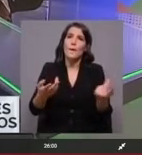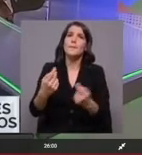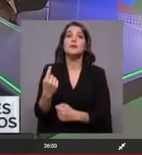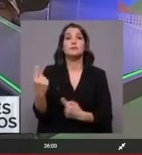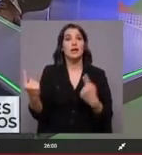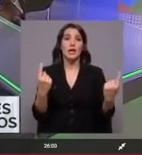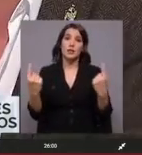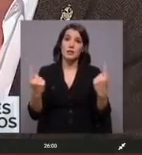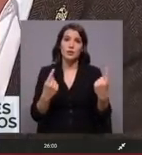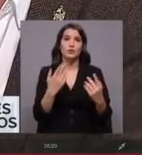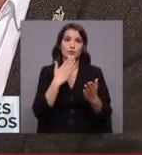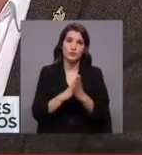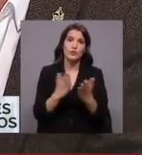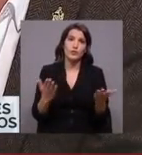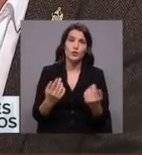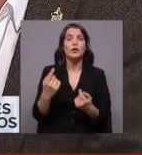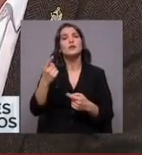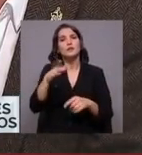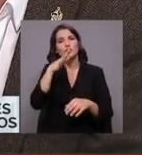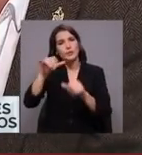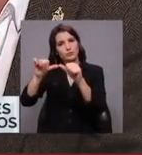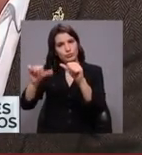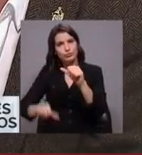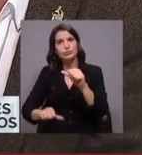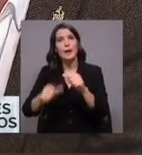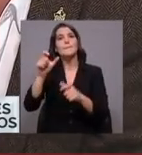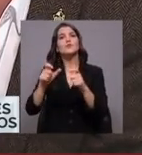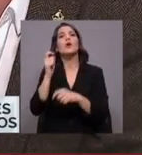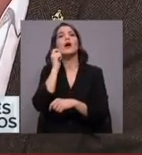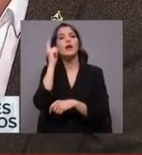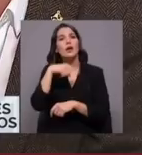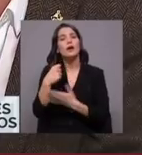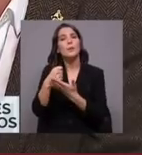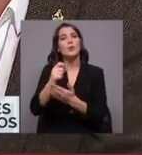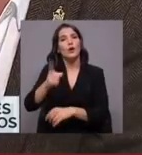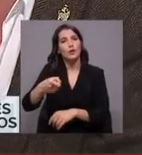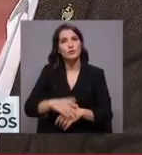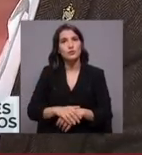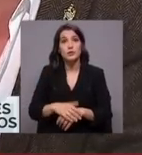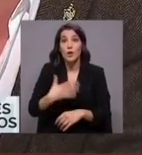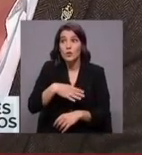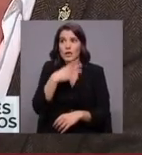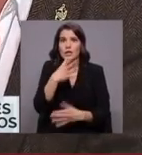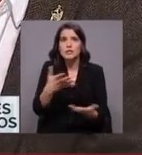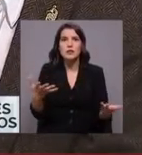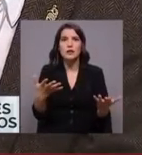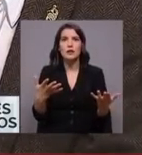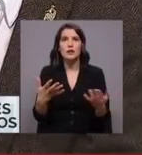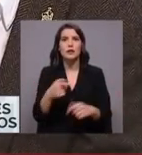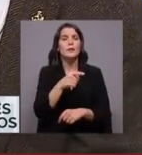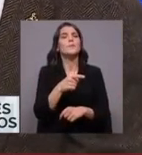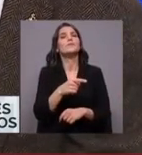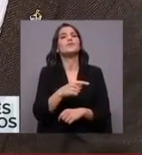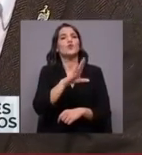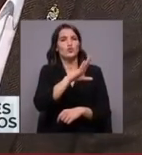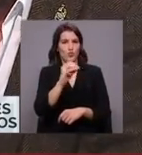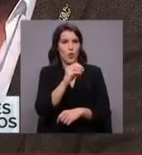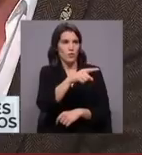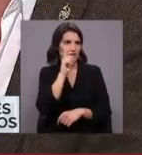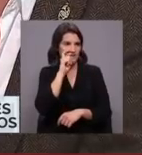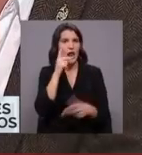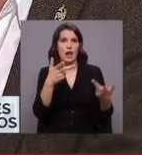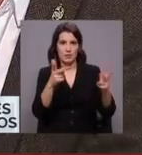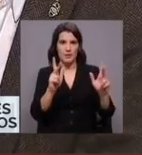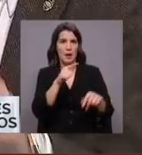agora já tem como eu vou dizer pessoas só dizer que apoio aí assim dizer eu quero dizer o seguinte o gente sente a liberdade